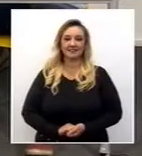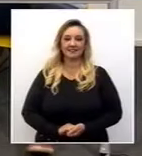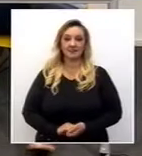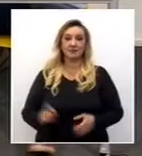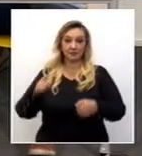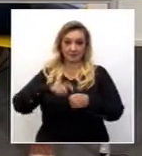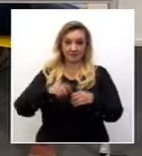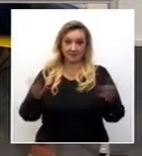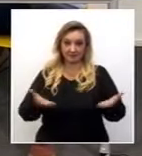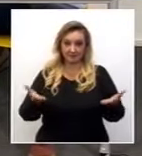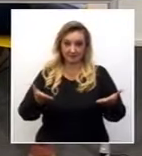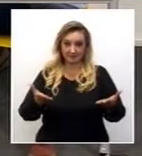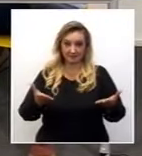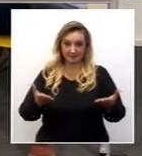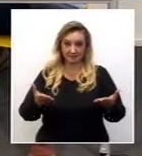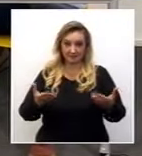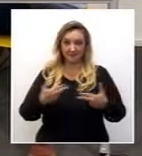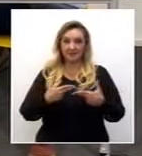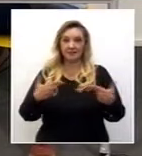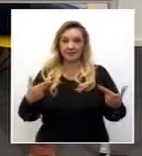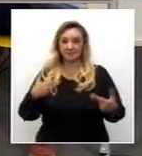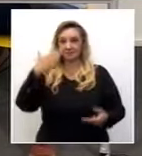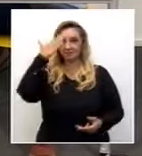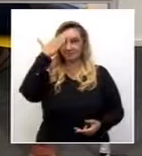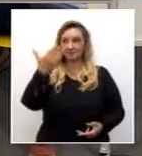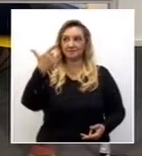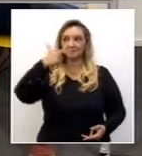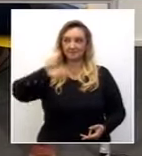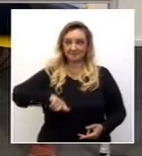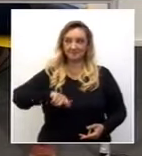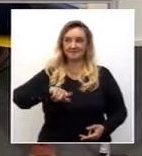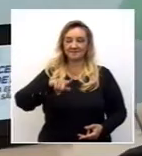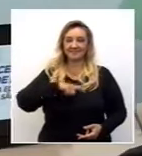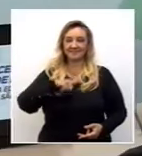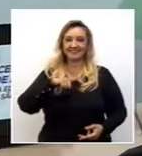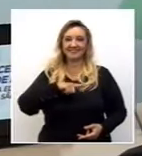Voltamos, né? Bastante, viu, Bruno? Agradecer novamente